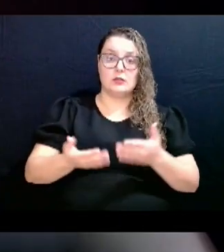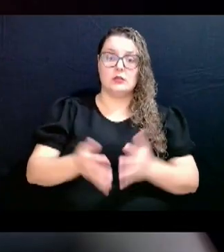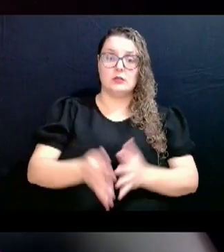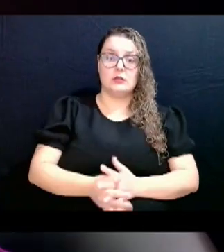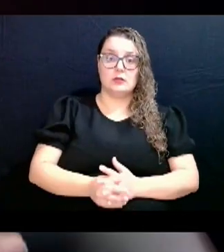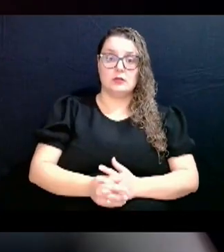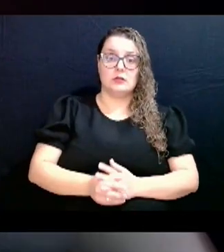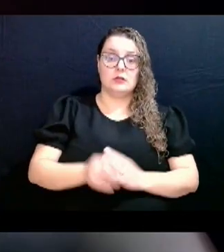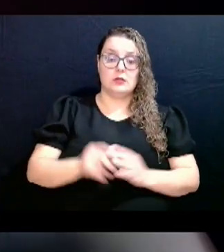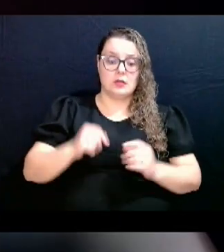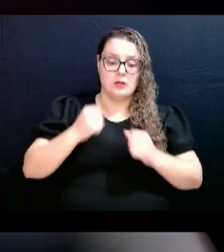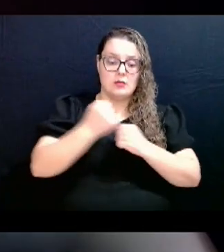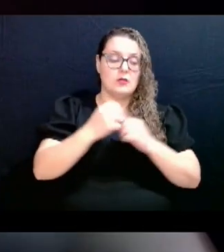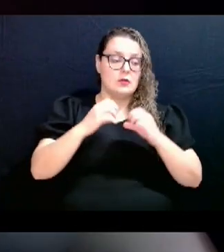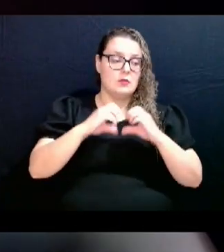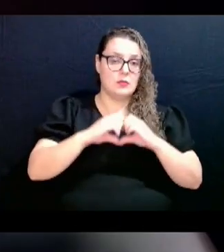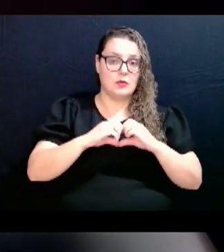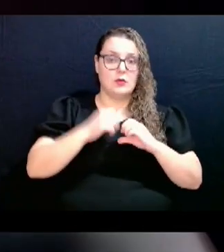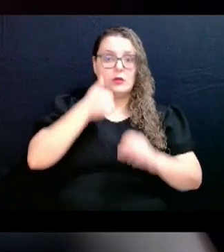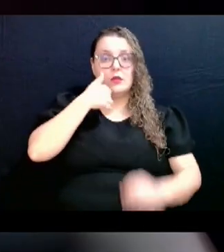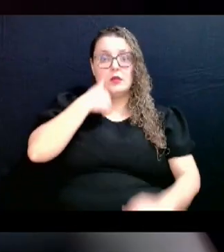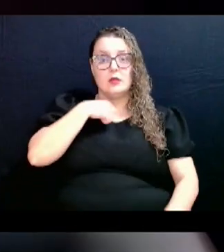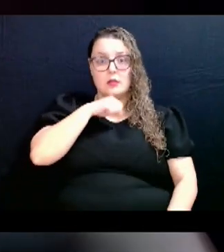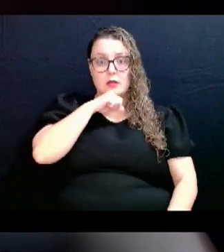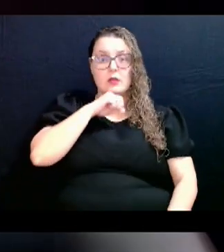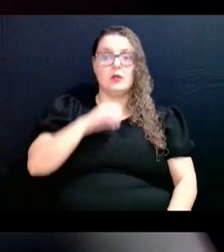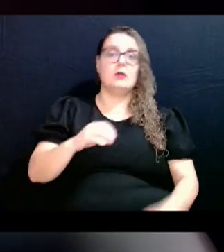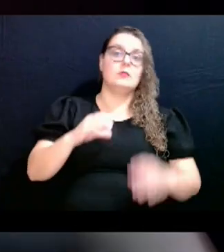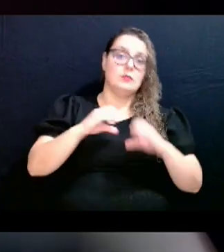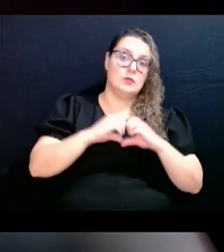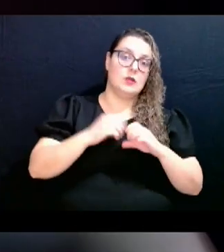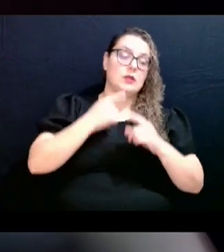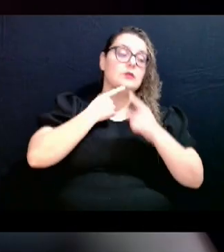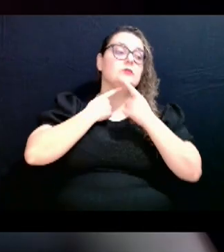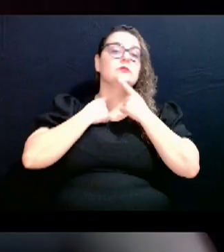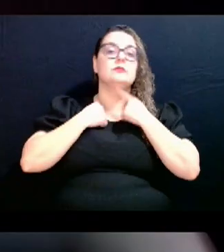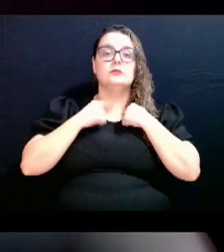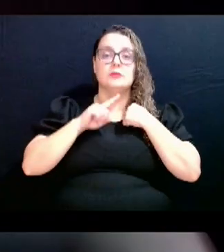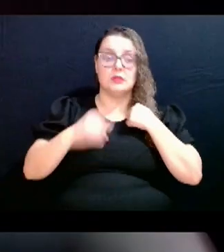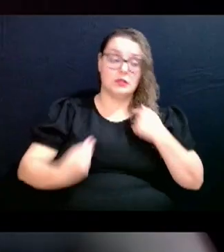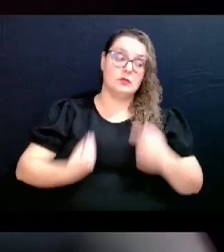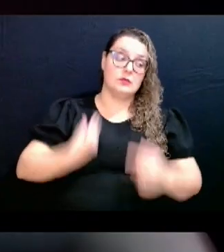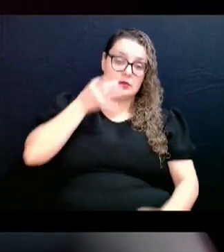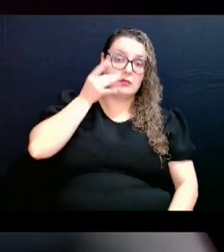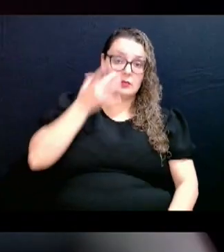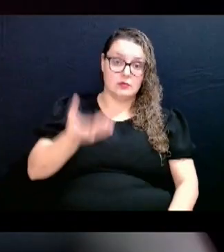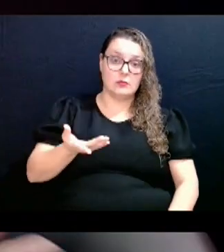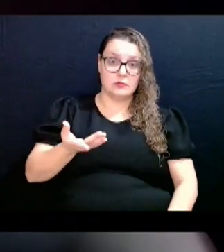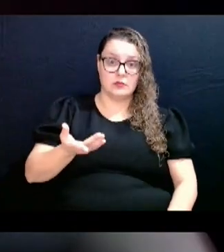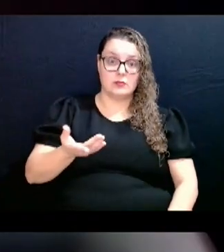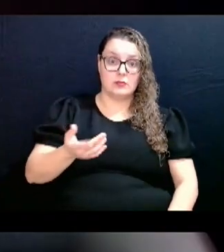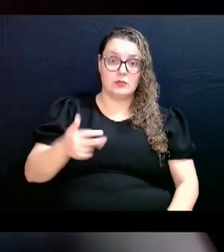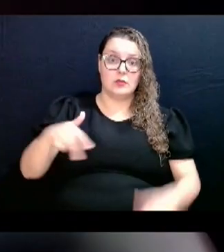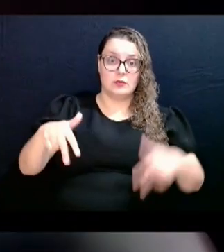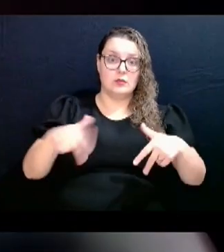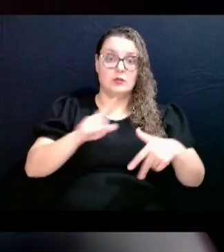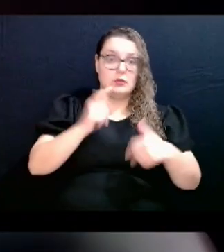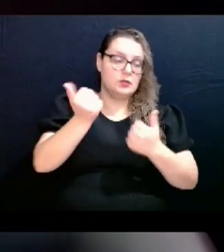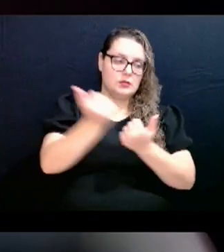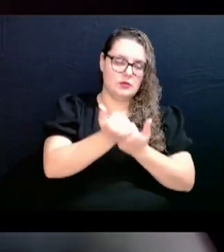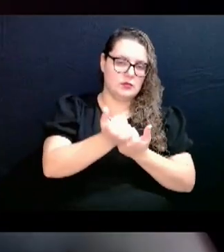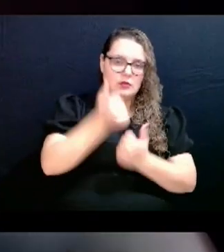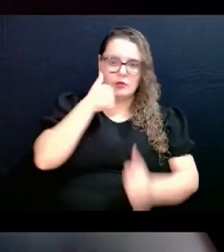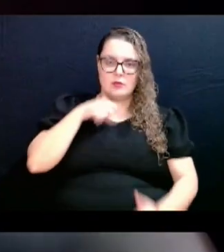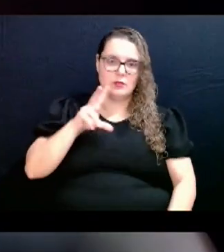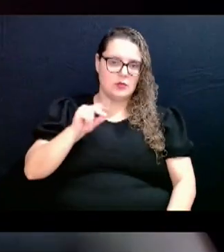ele é amado, que a mãe amou, desejou, que ela não está aqui, mas que eles estão fazendo o papel, porque não substitui, uma avó também não substitui. Sim,